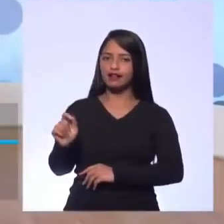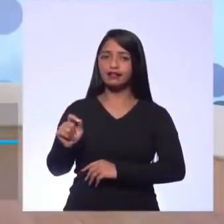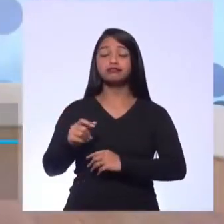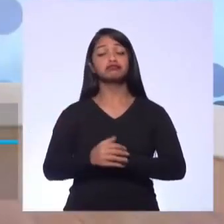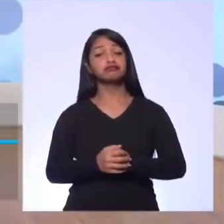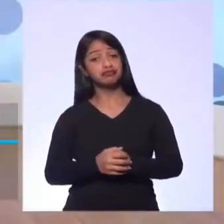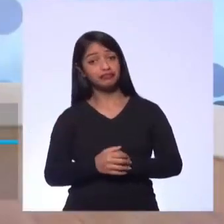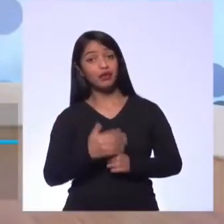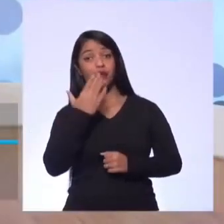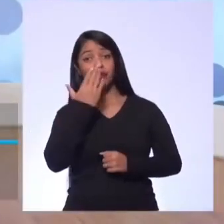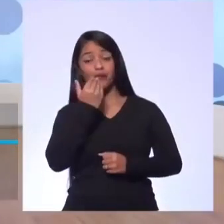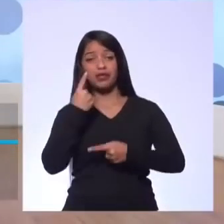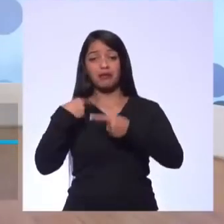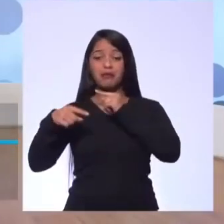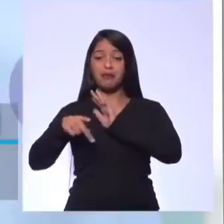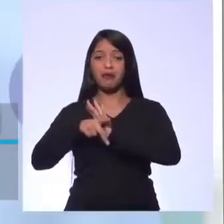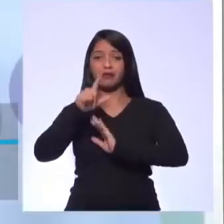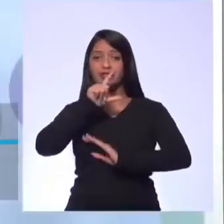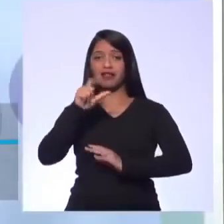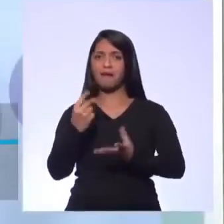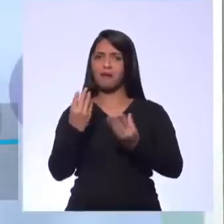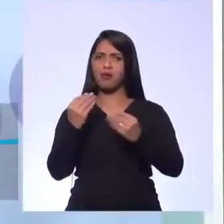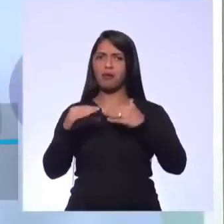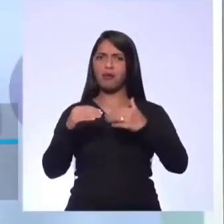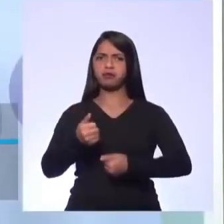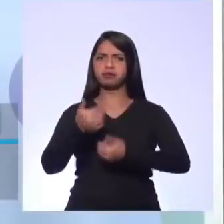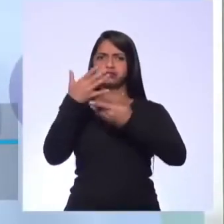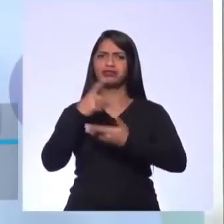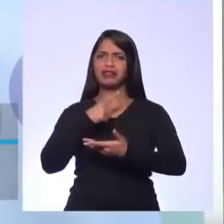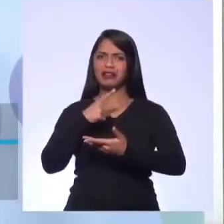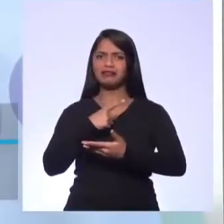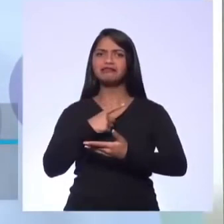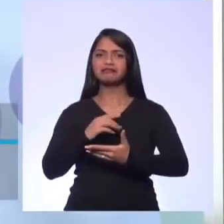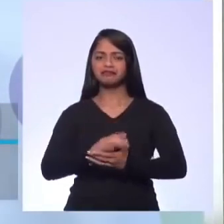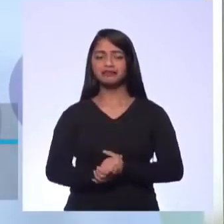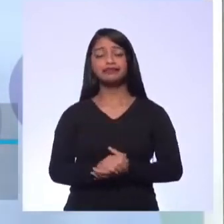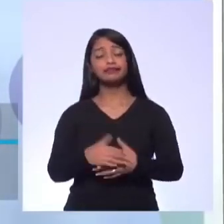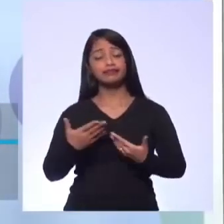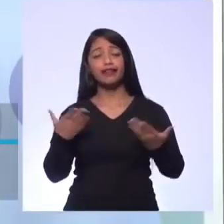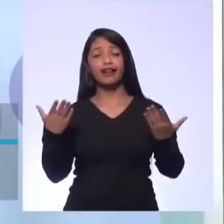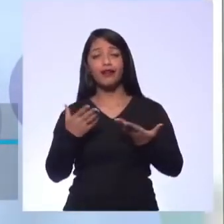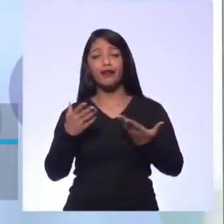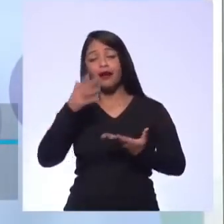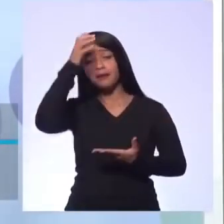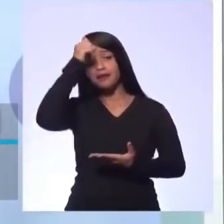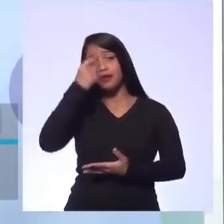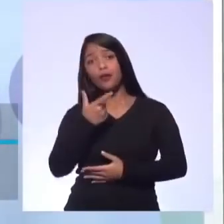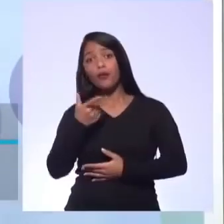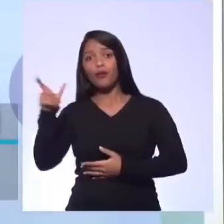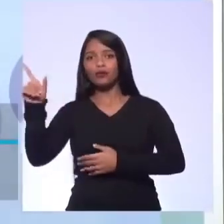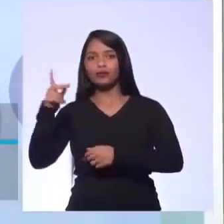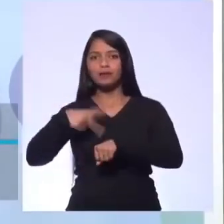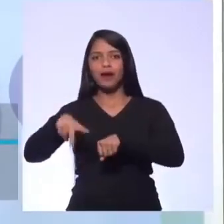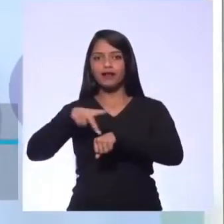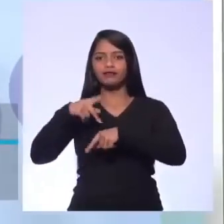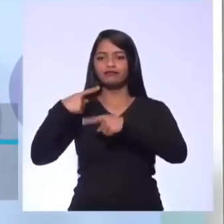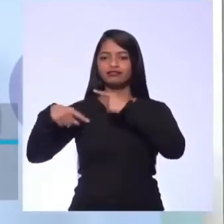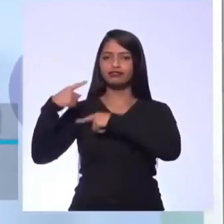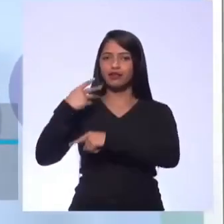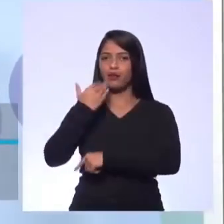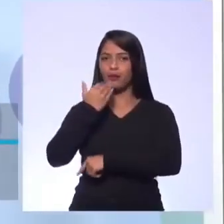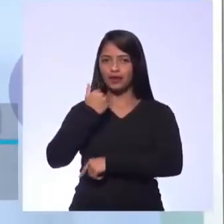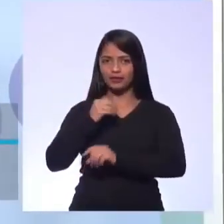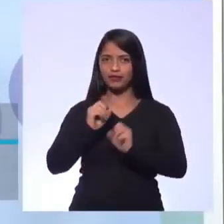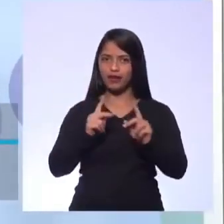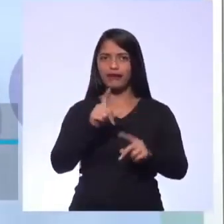aí está prevalecendo. Então, vamos trabalhar agora outras nacionalidades aí, porque senão nós vamos ficar só na Itália, e vamos trabalhar outras,